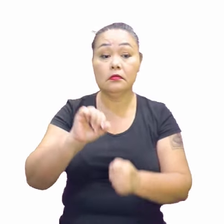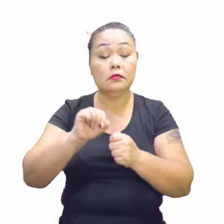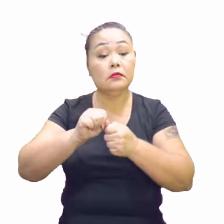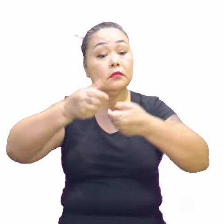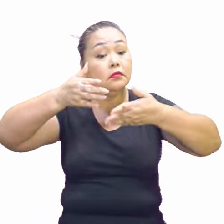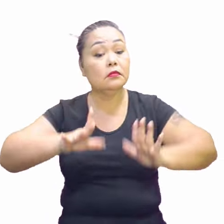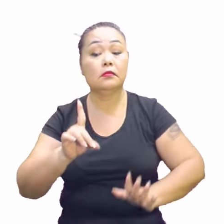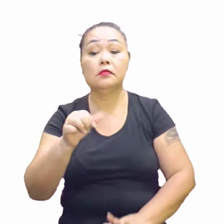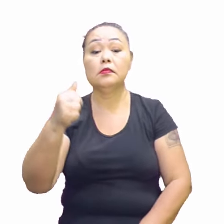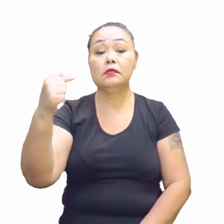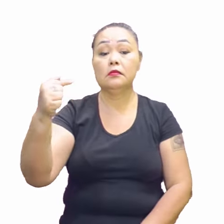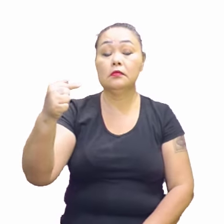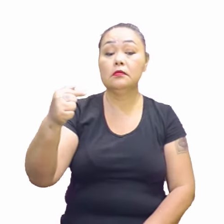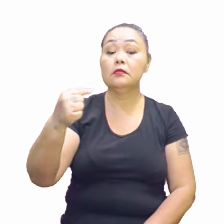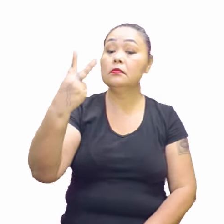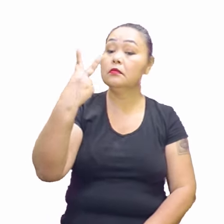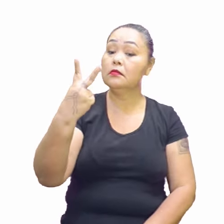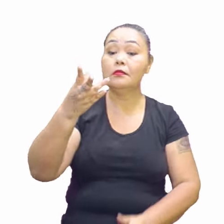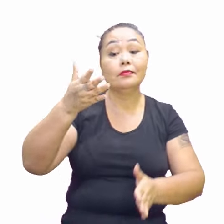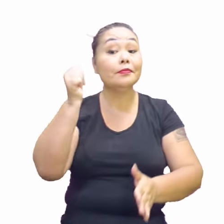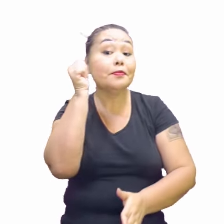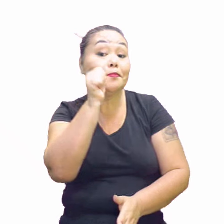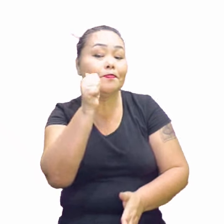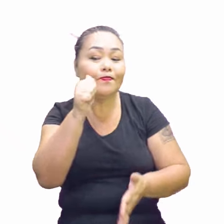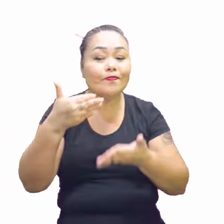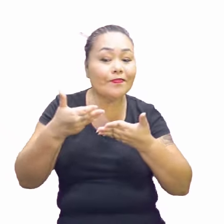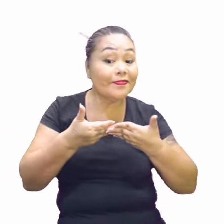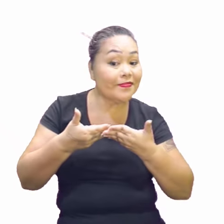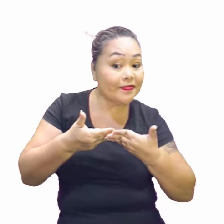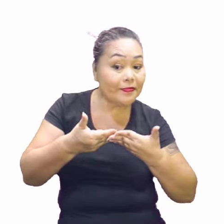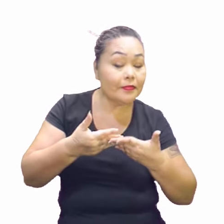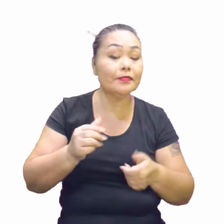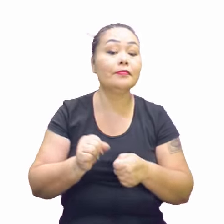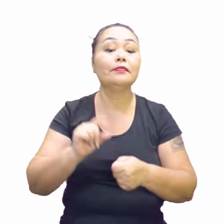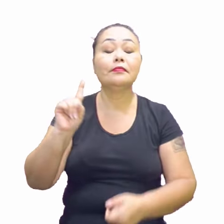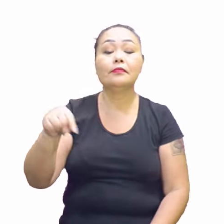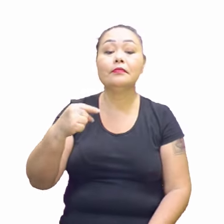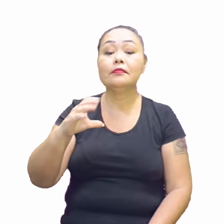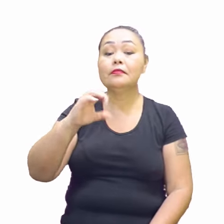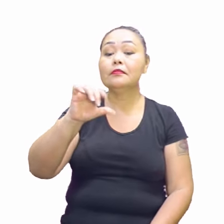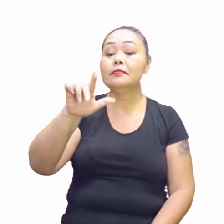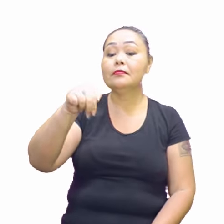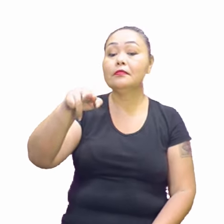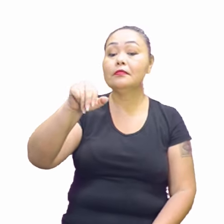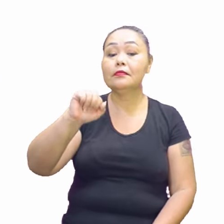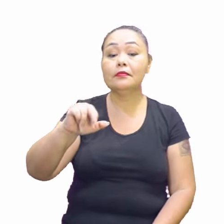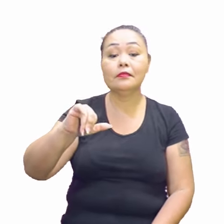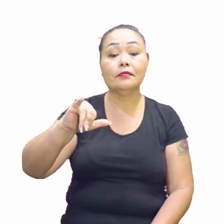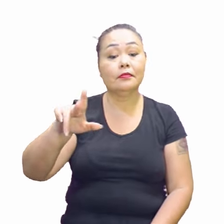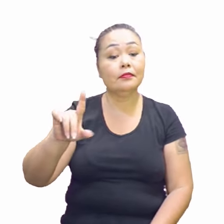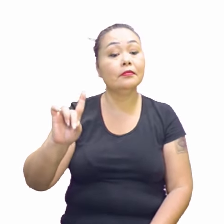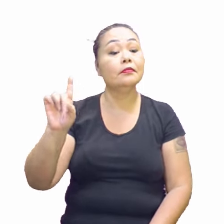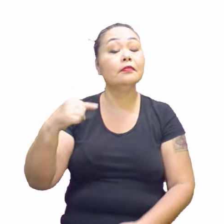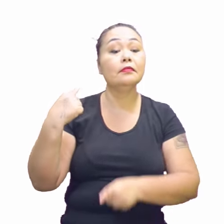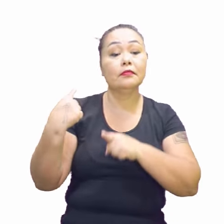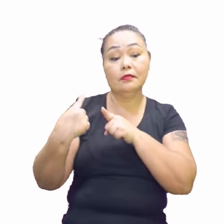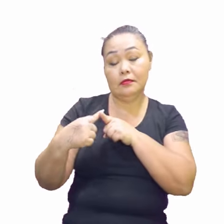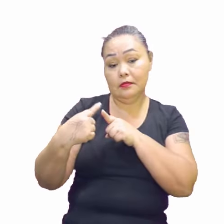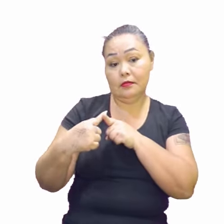dia 7 2 meninas. Então, por que fala assim na linguagem coloquial, né? Porque